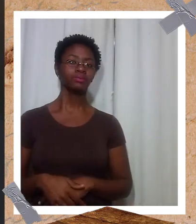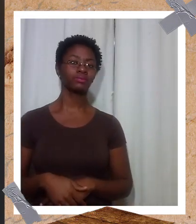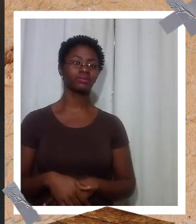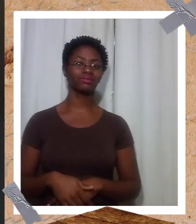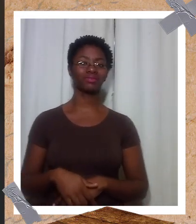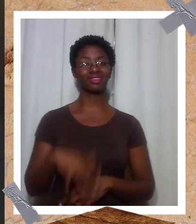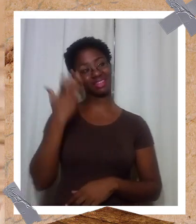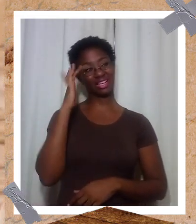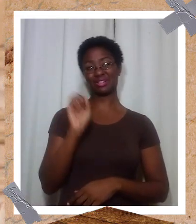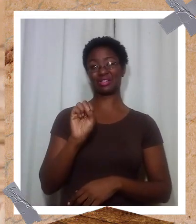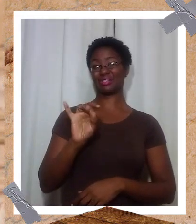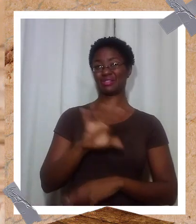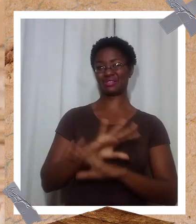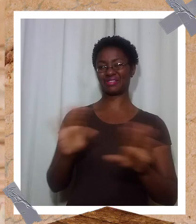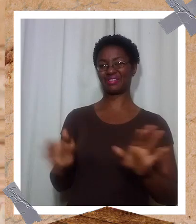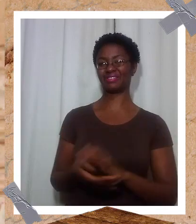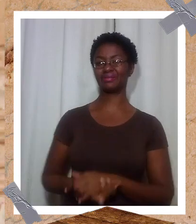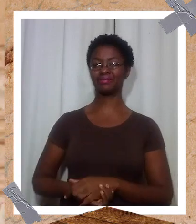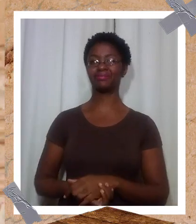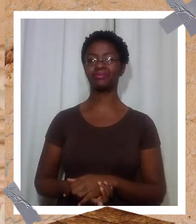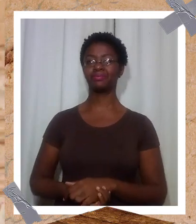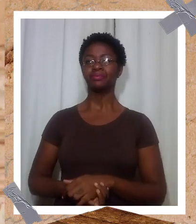Acho que é isso.